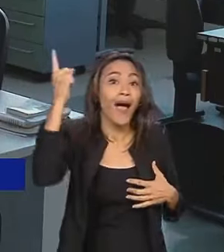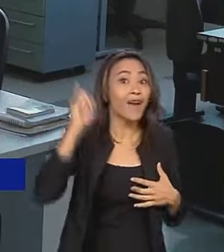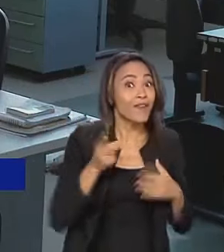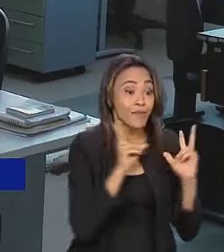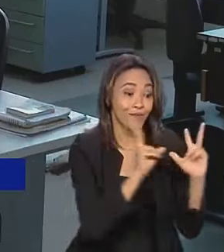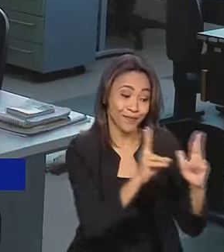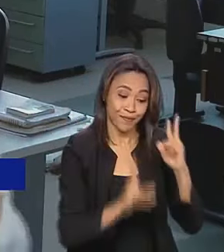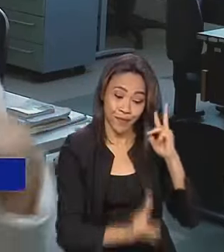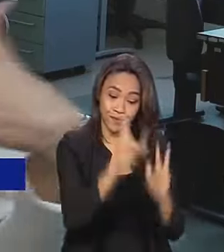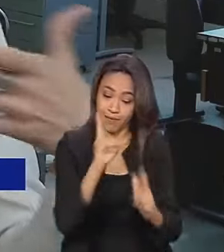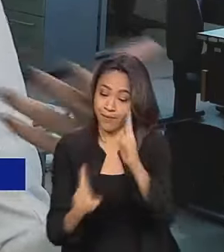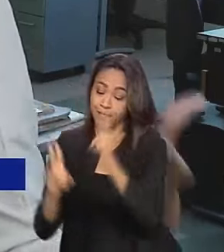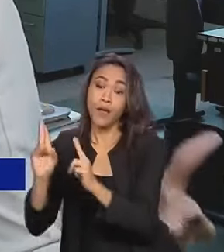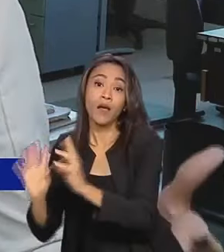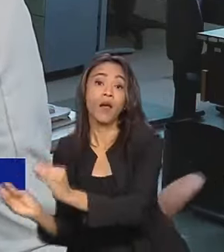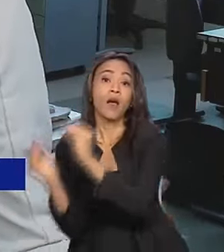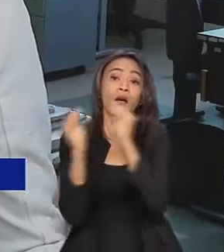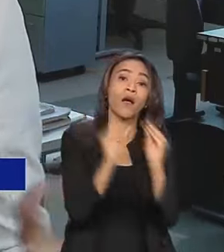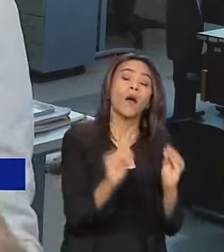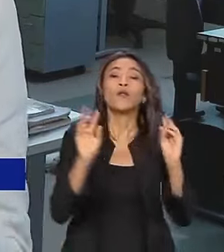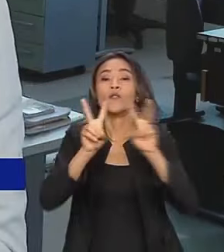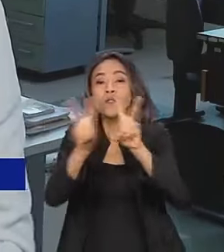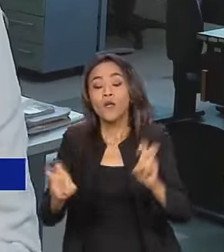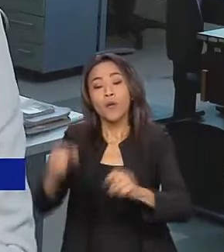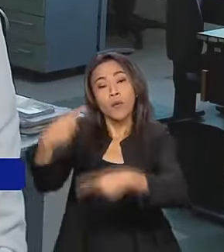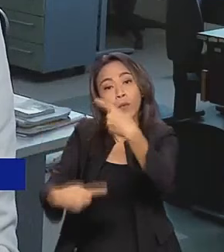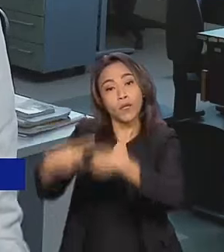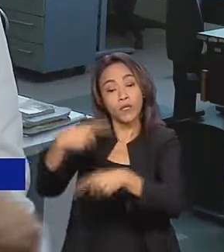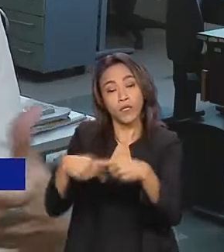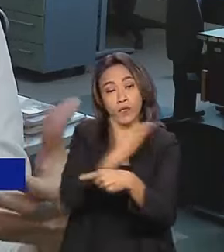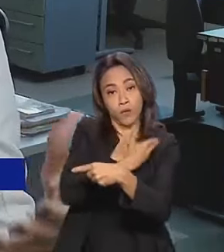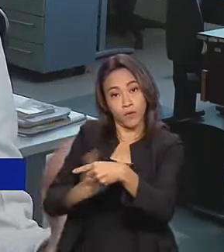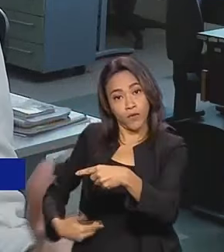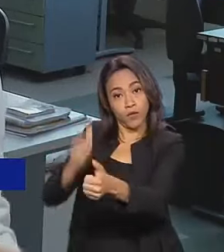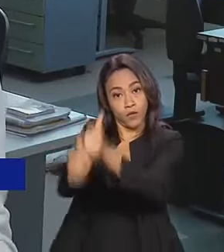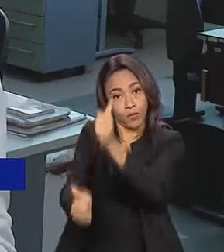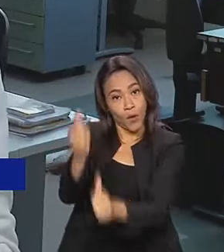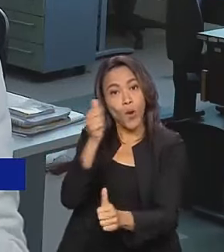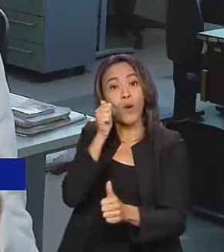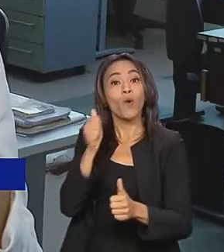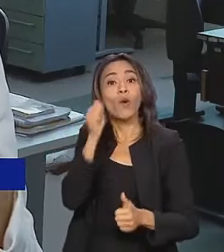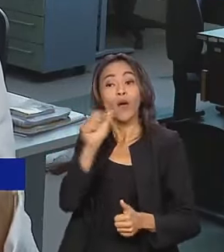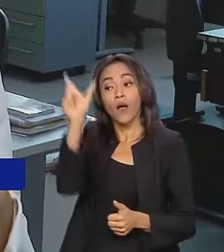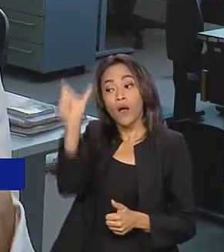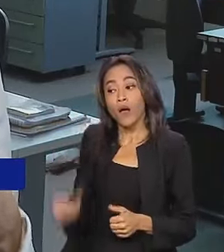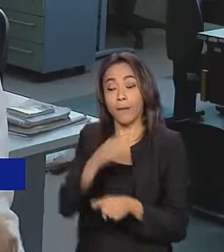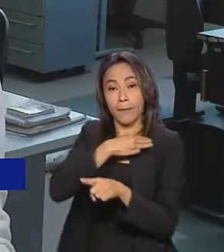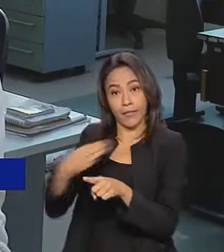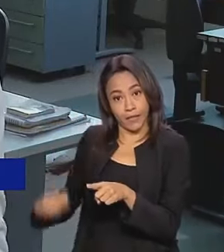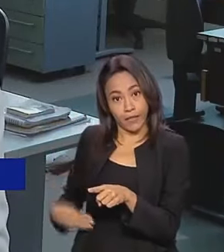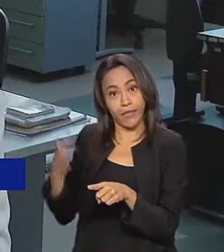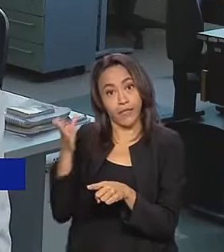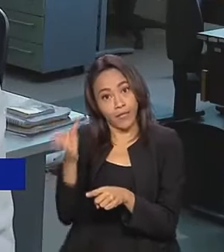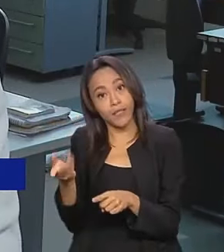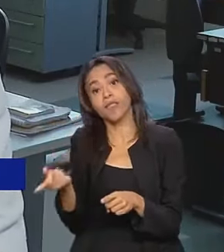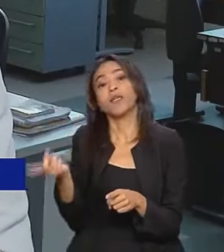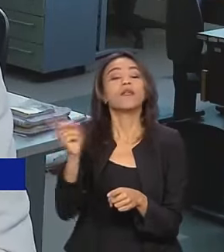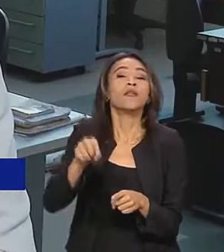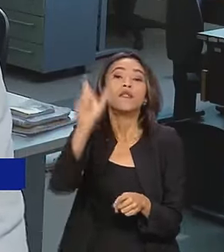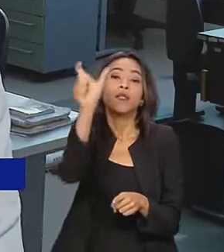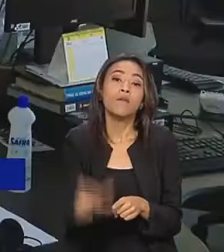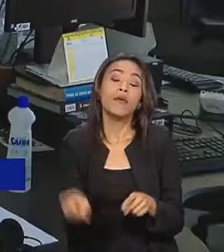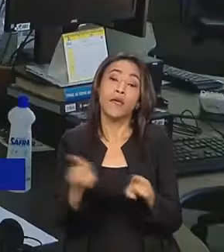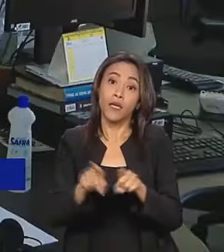extras a gente falou sobre políticas públicas do futebol feminino com a ministra Ana Moser com o diretor da CBF também o Júlio